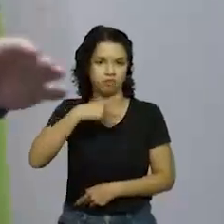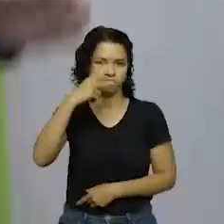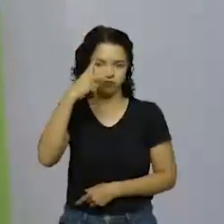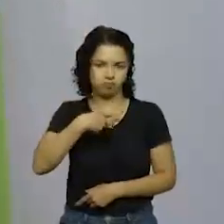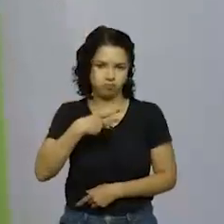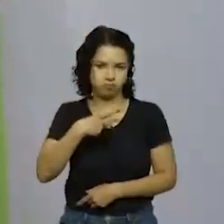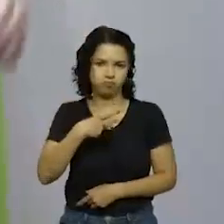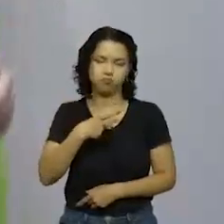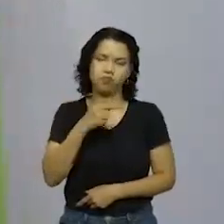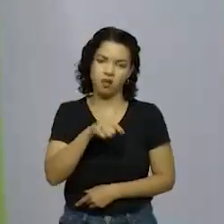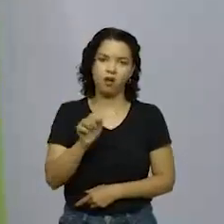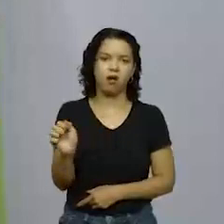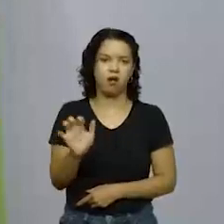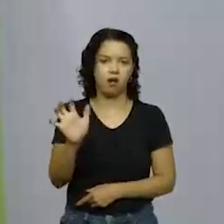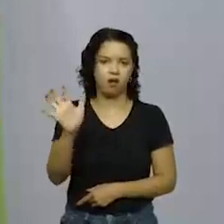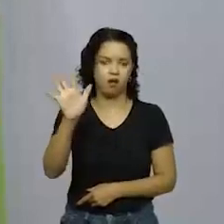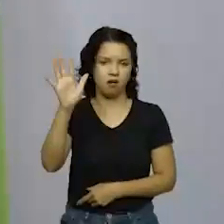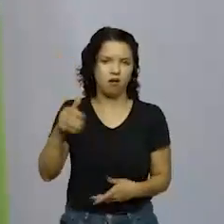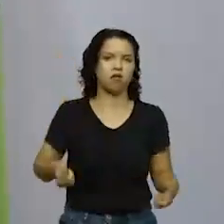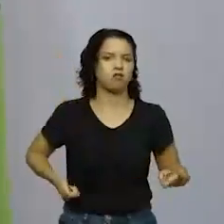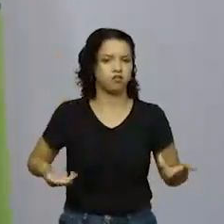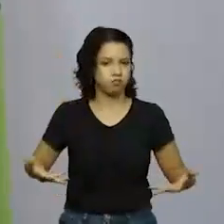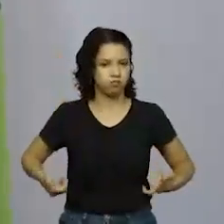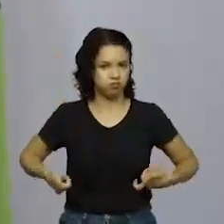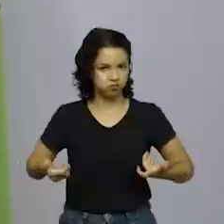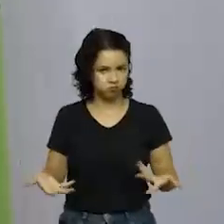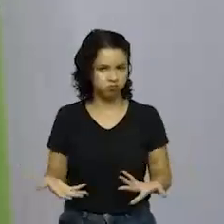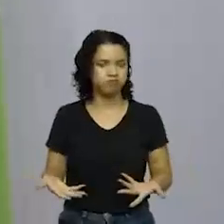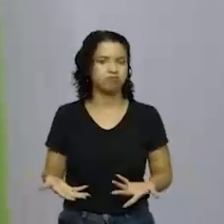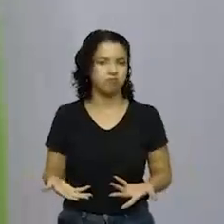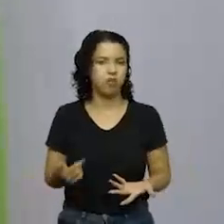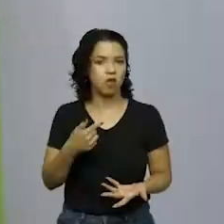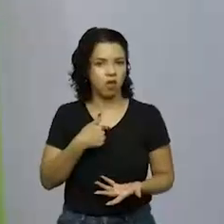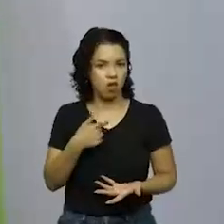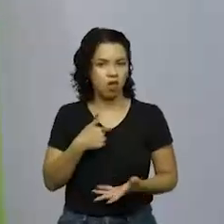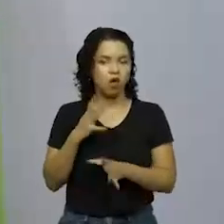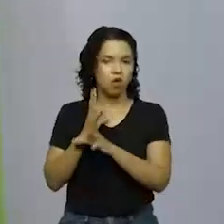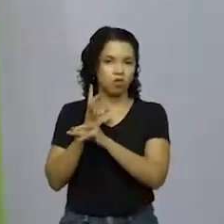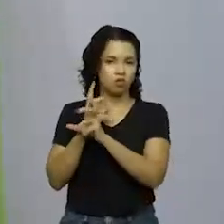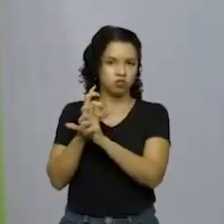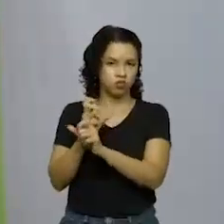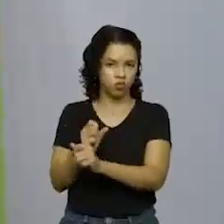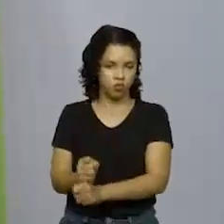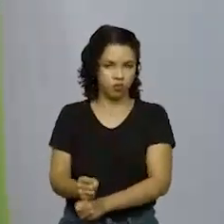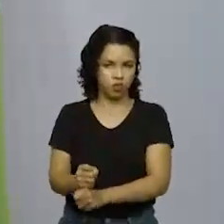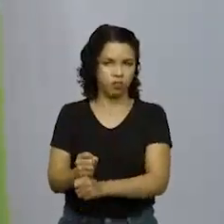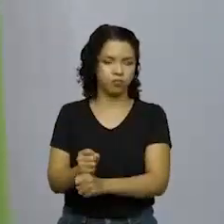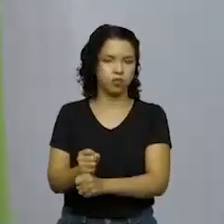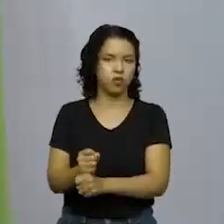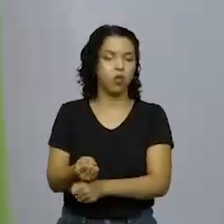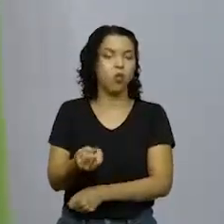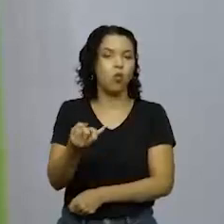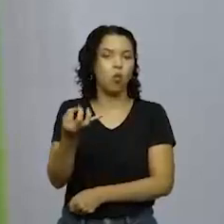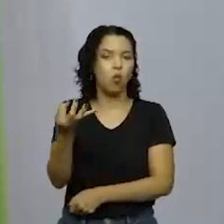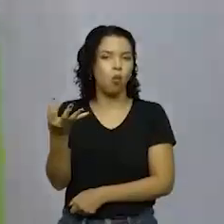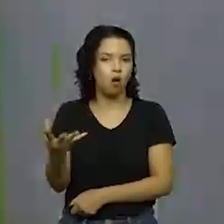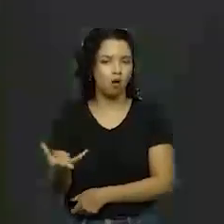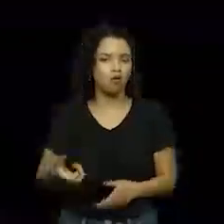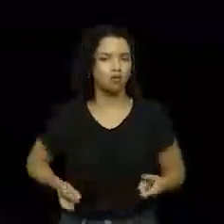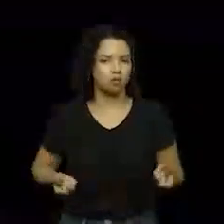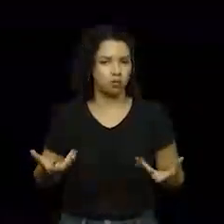Além disso, levantei também o custo da viagem que Moisés fez para assinar filiação